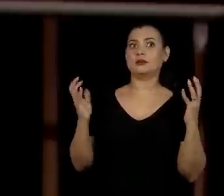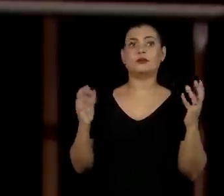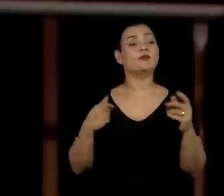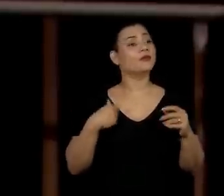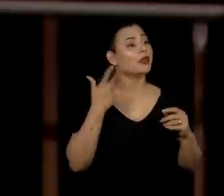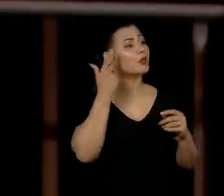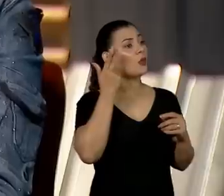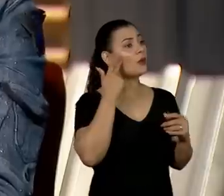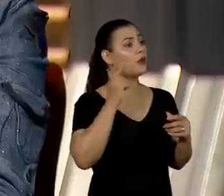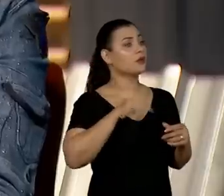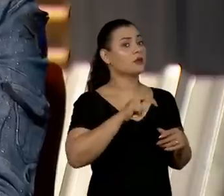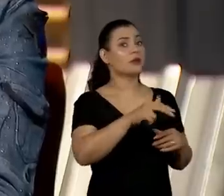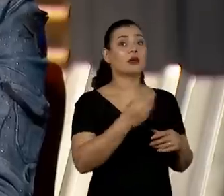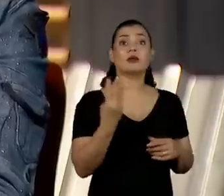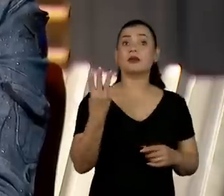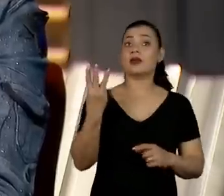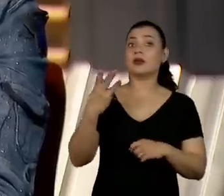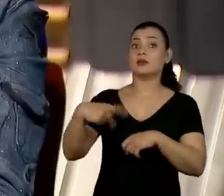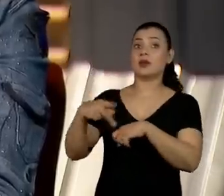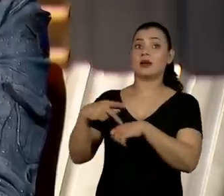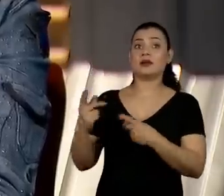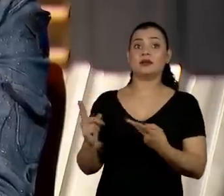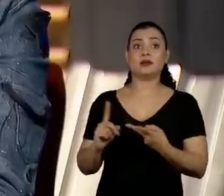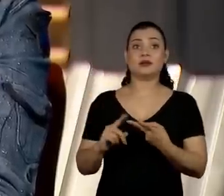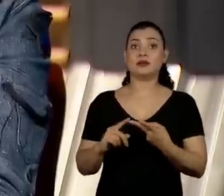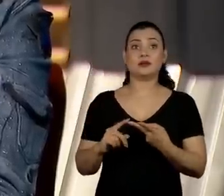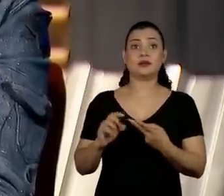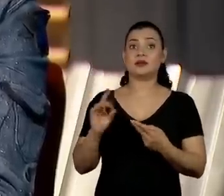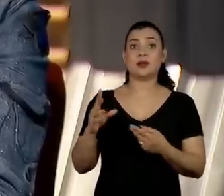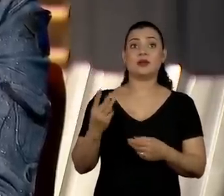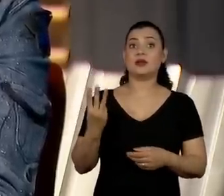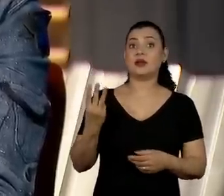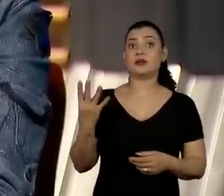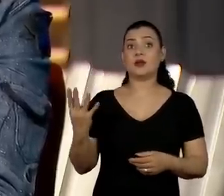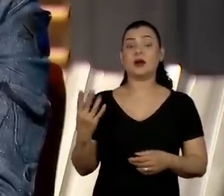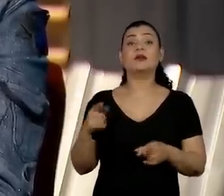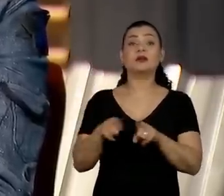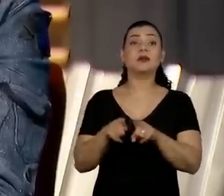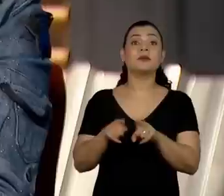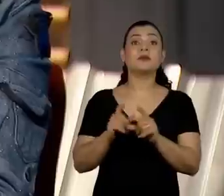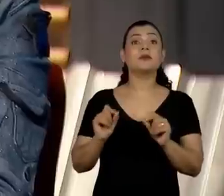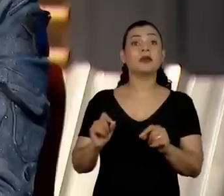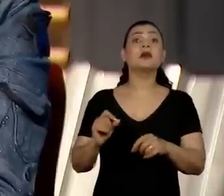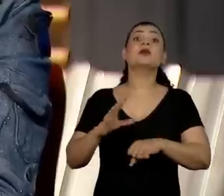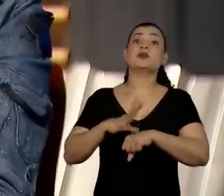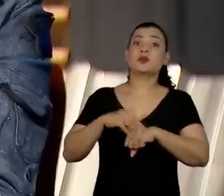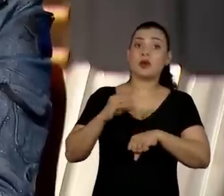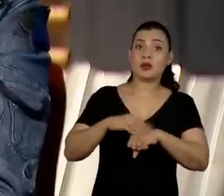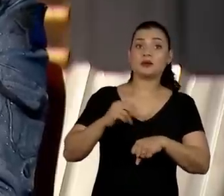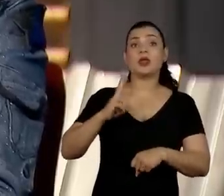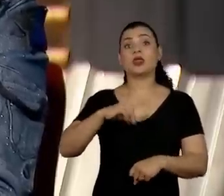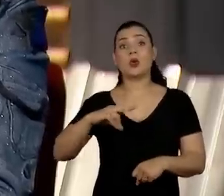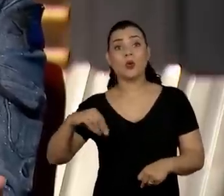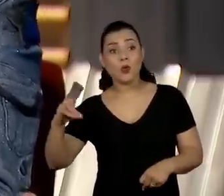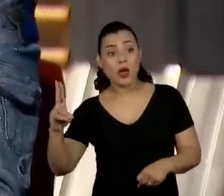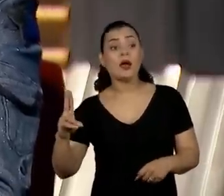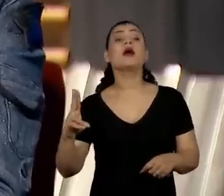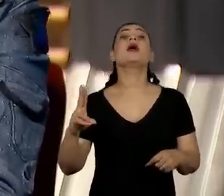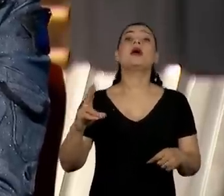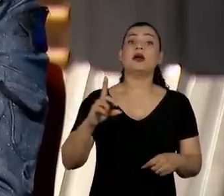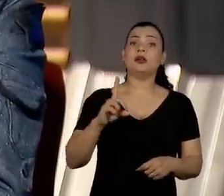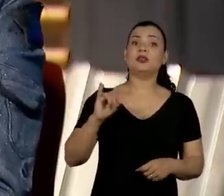né três países Sei lá são três ou quatro Dinamarca Suécia o que Noruega